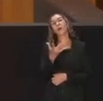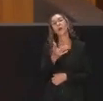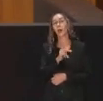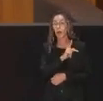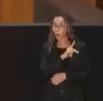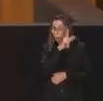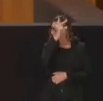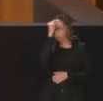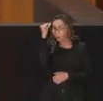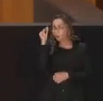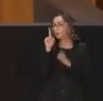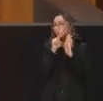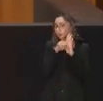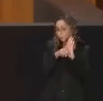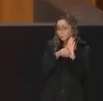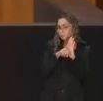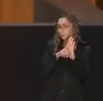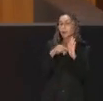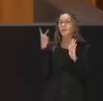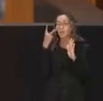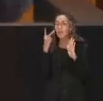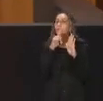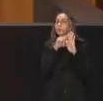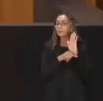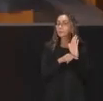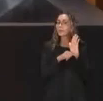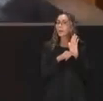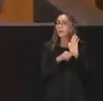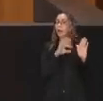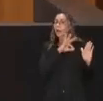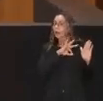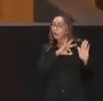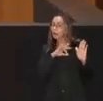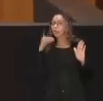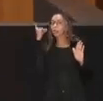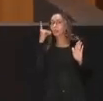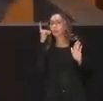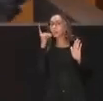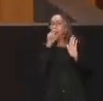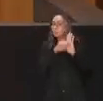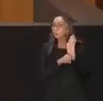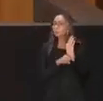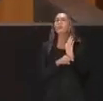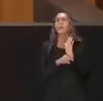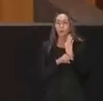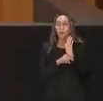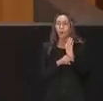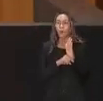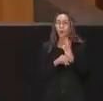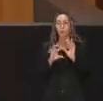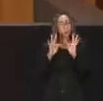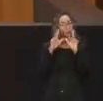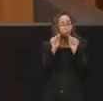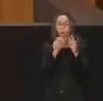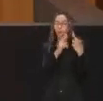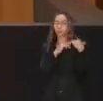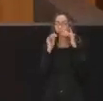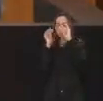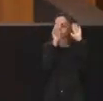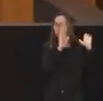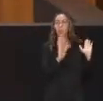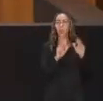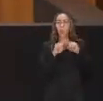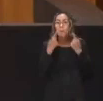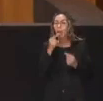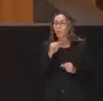diminuiu? Do vereador diminuiu? Dos deputados que estavam com todo respeito e carinho a vocês, diminuíram o salário de vocês? Então